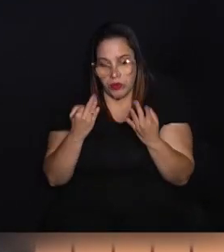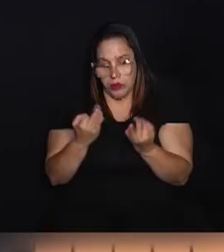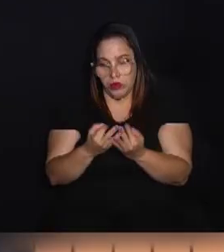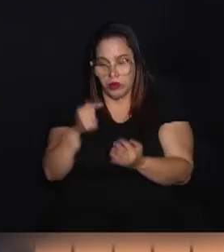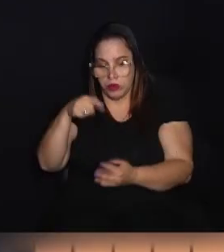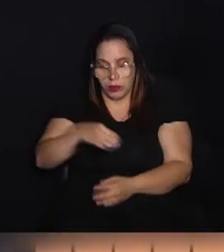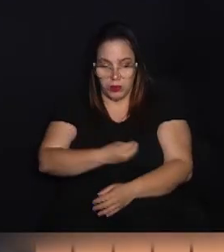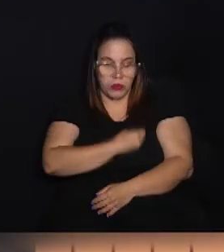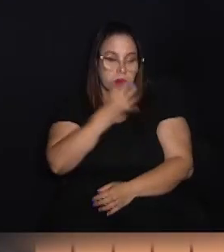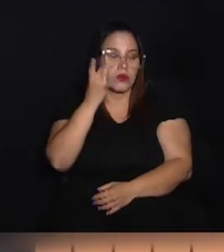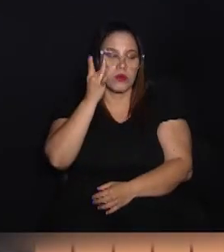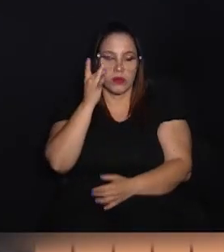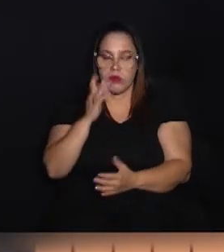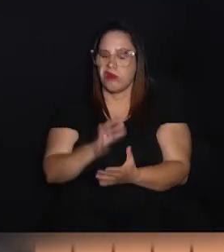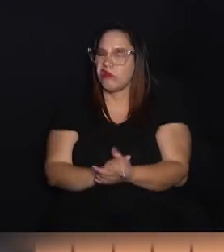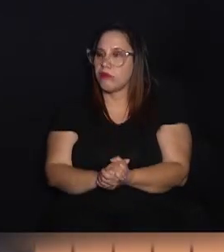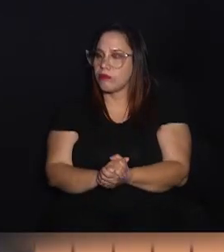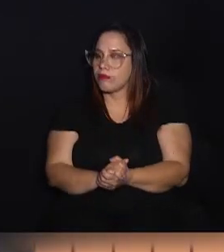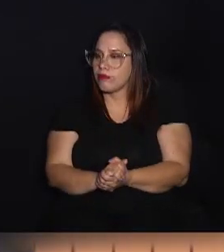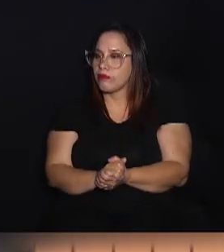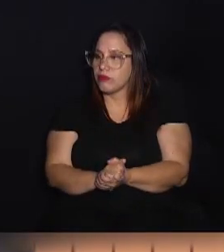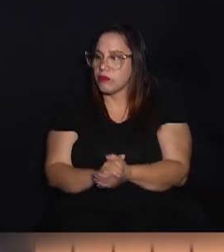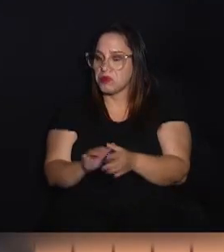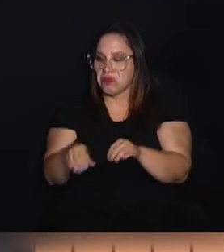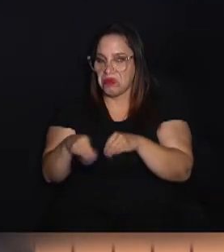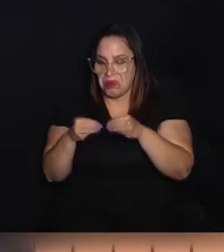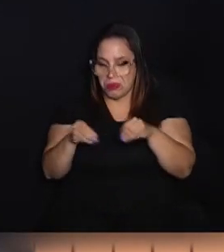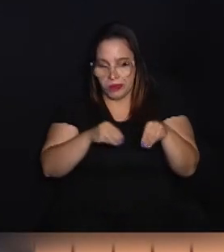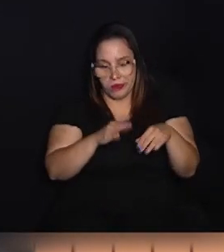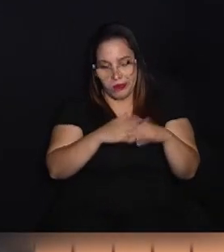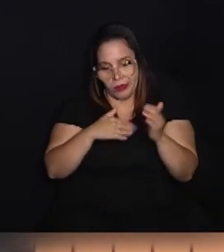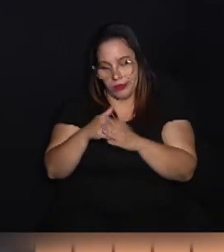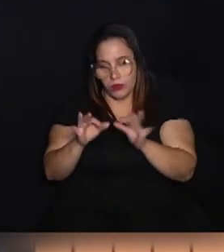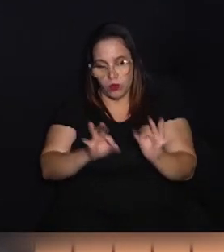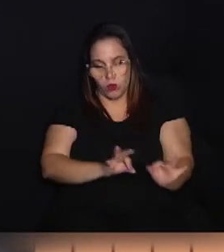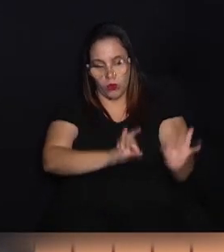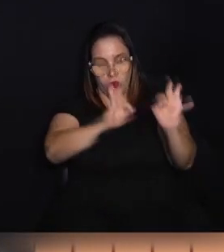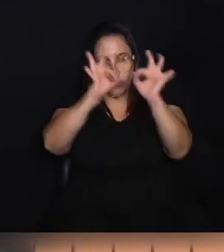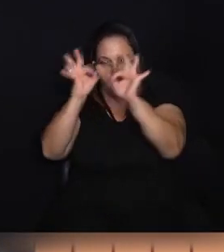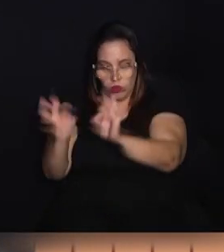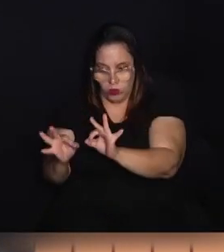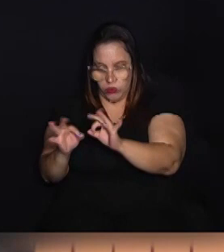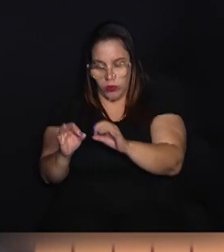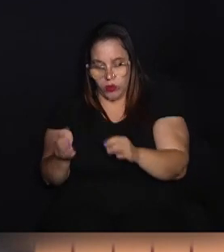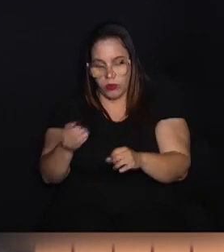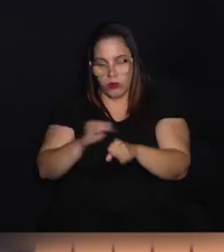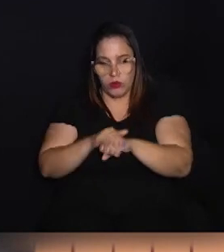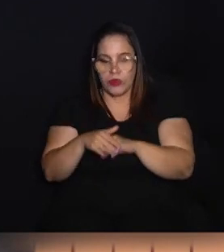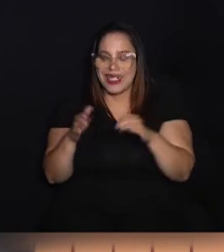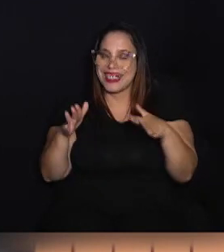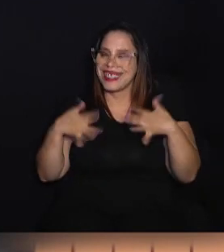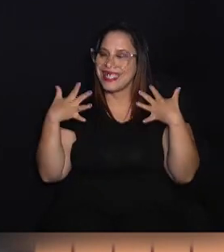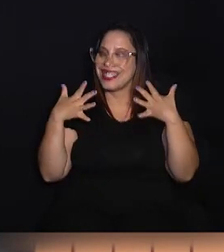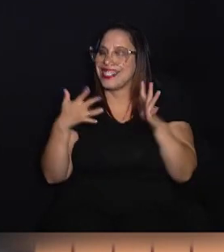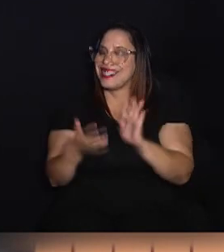aqui presentes que deixaram seus afazeres para acompanhar-me nessa noite de muita alegria.